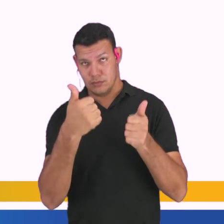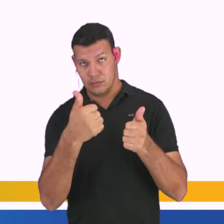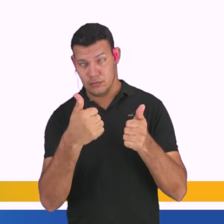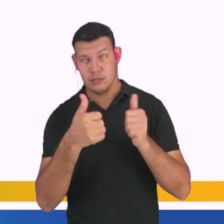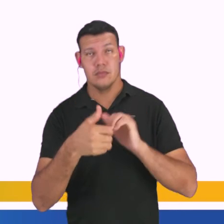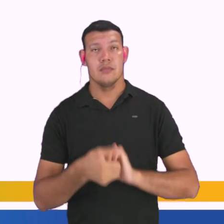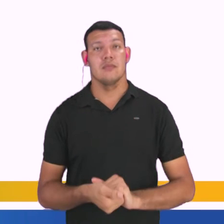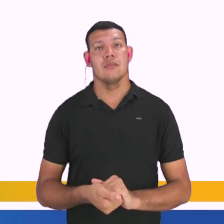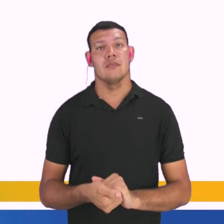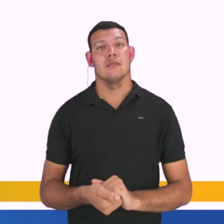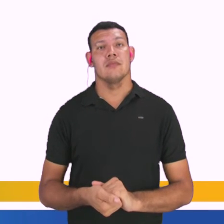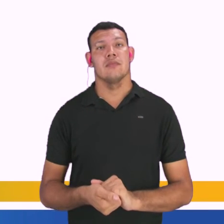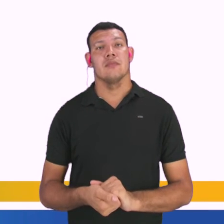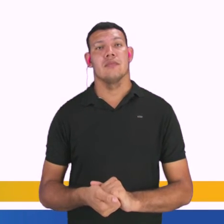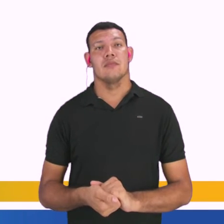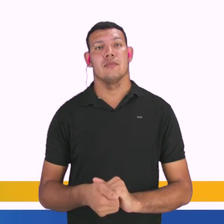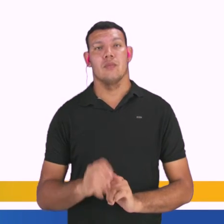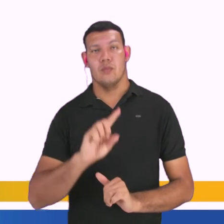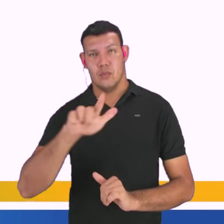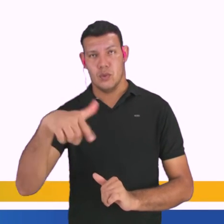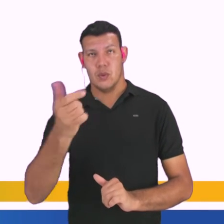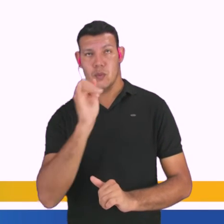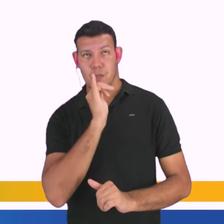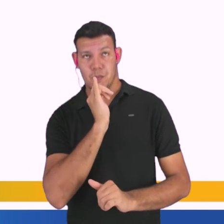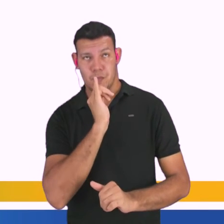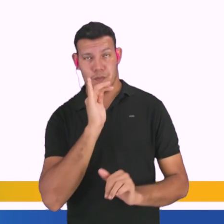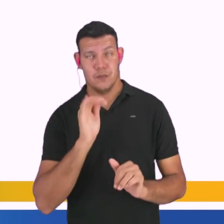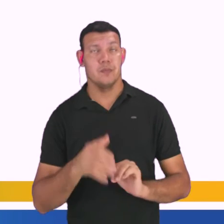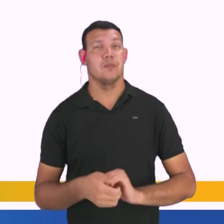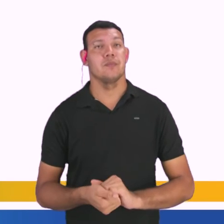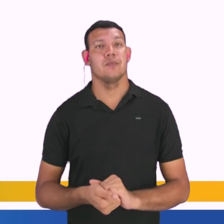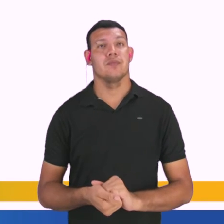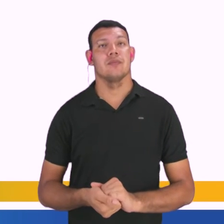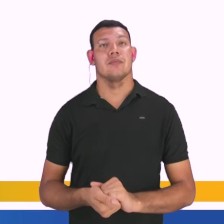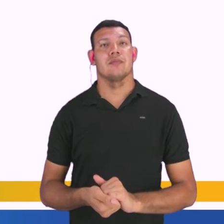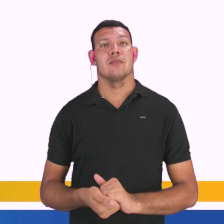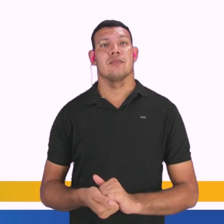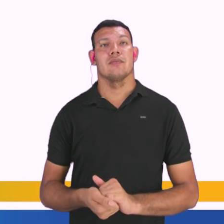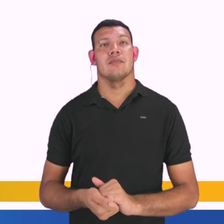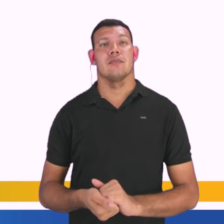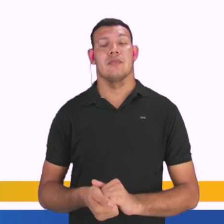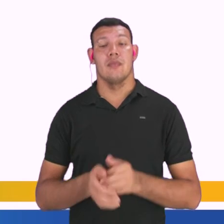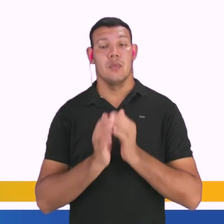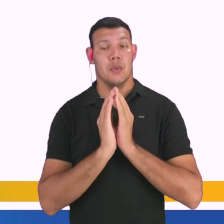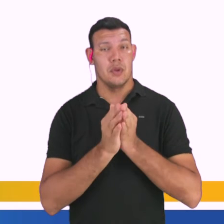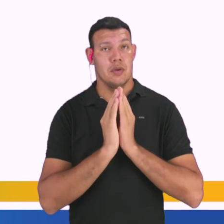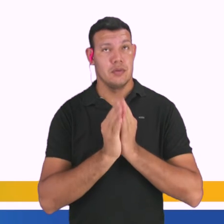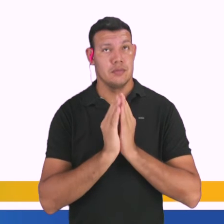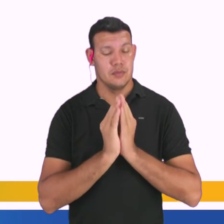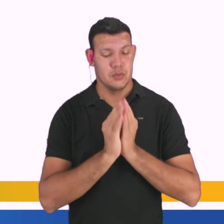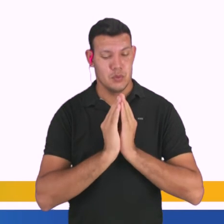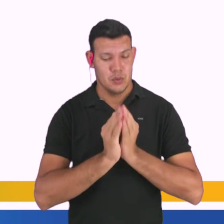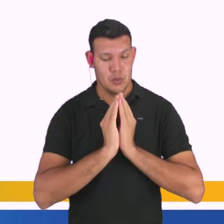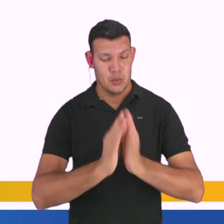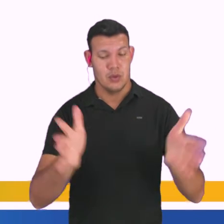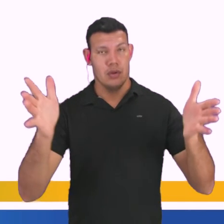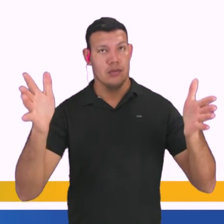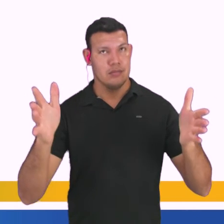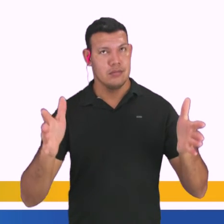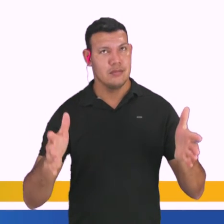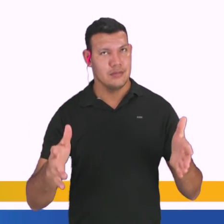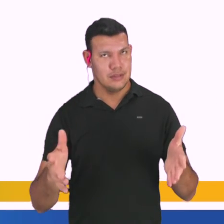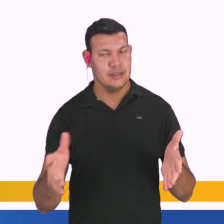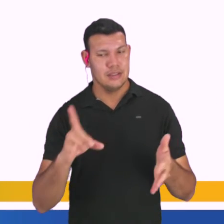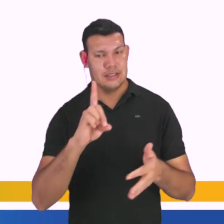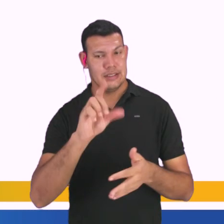tudo bem gente e vamos a mais um exemplo bom Então olha só no lançamento de um